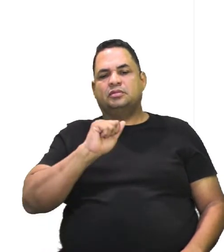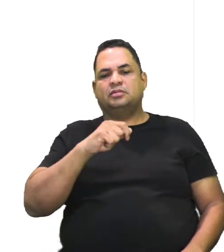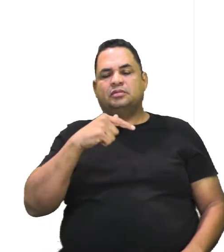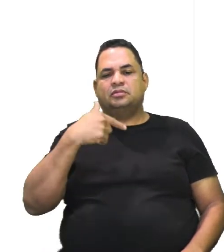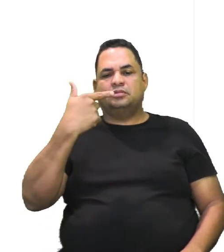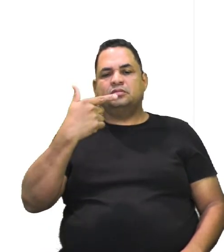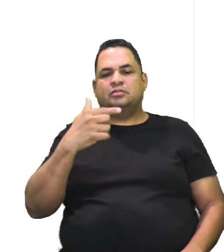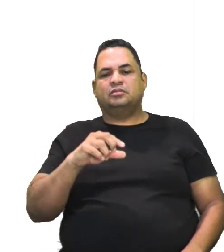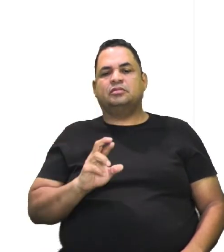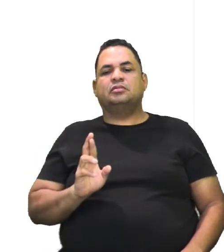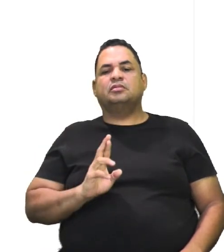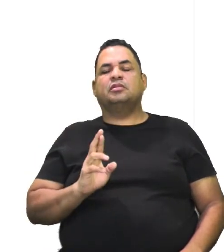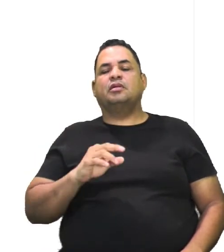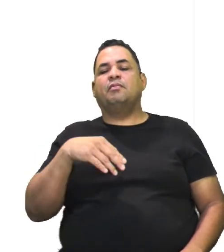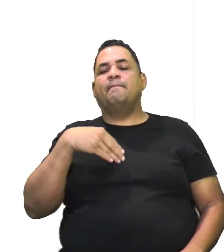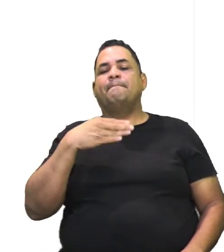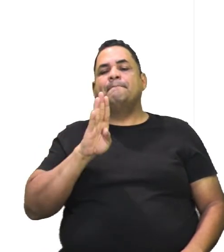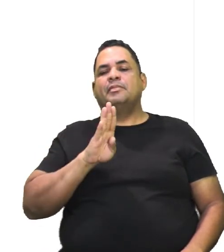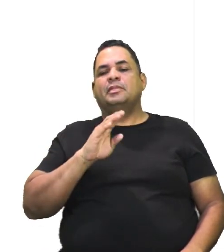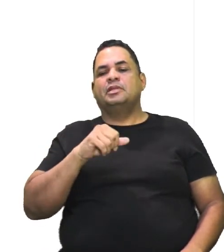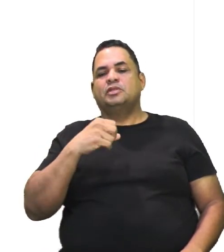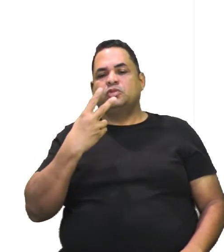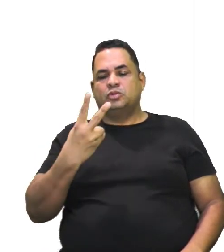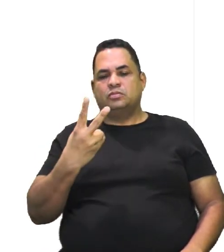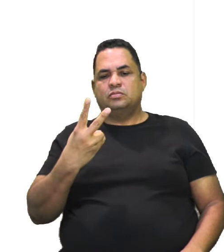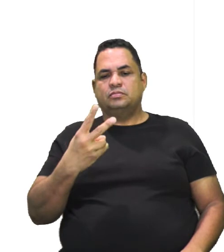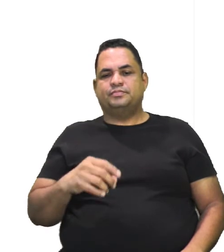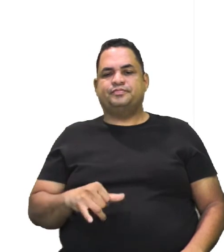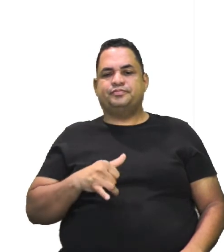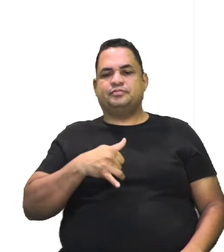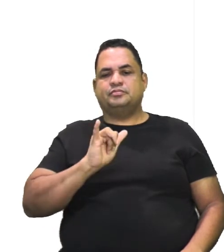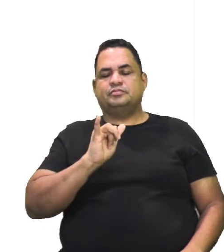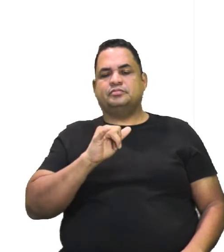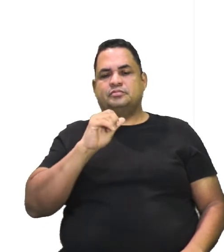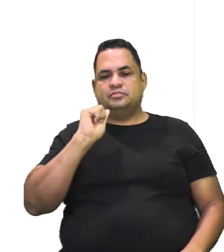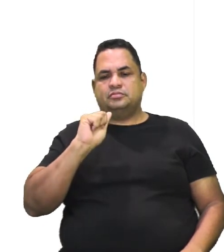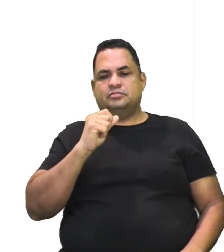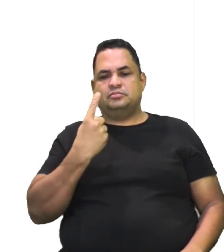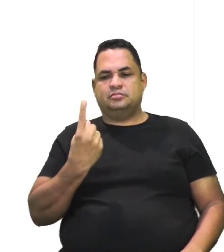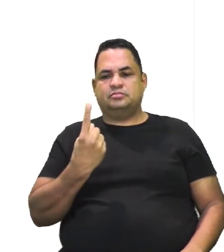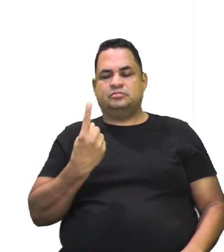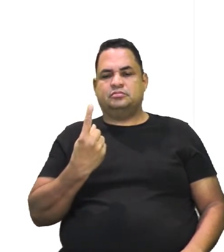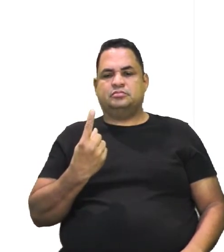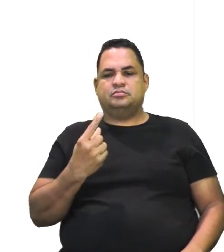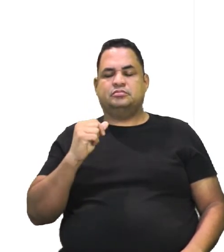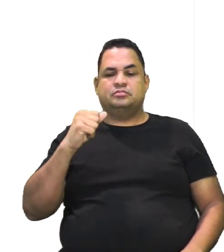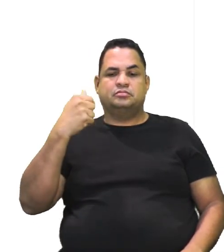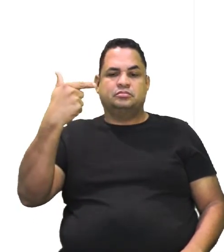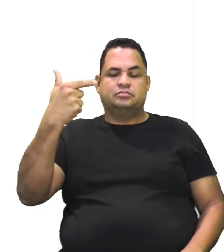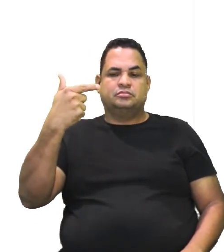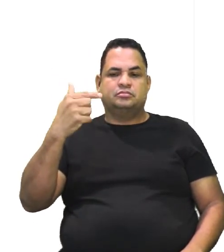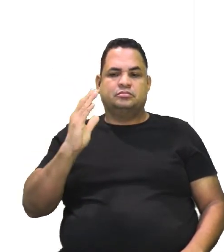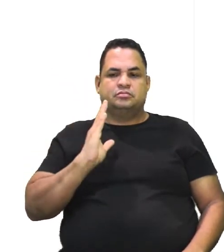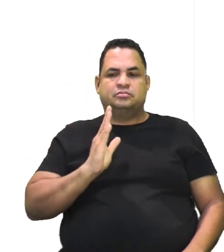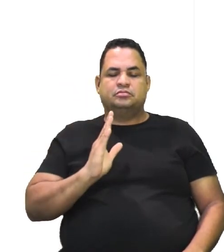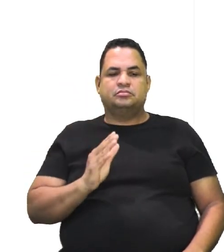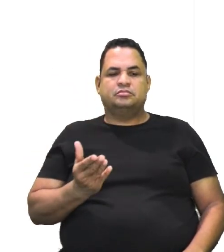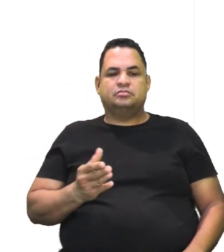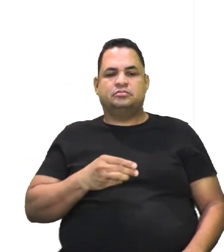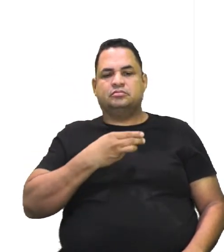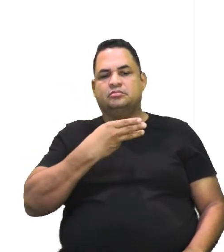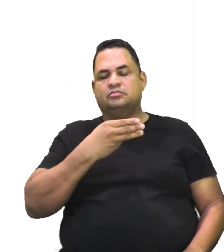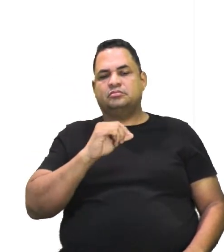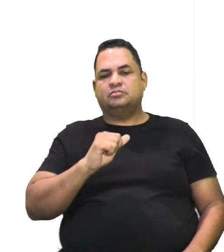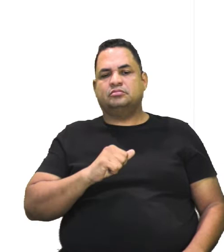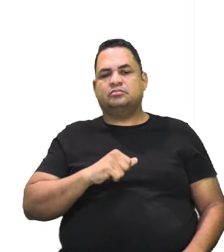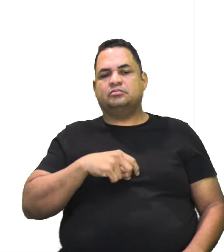quadrado. Mais, quem é o y do B? É 2. É 2. Quem é o y do A? É 1 ao quadrado. Então, vamos lá. 3